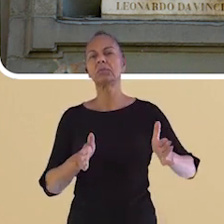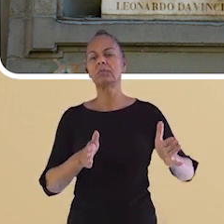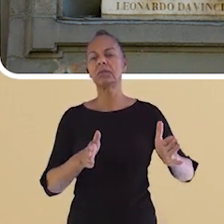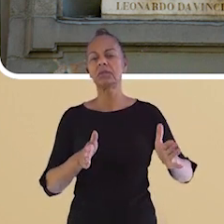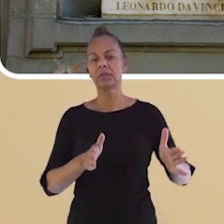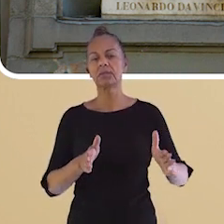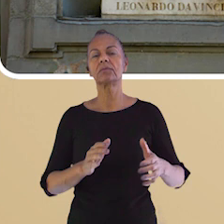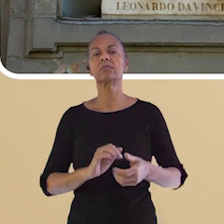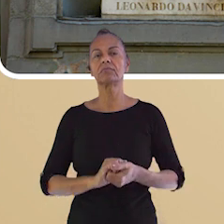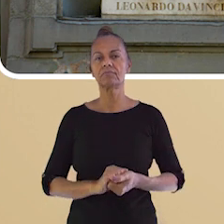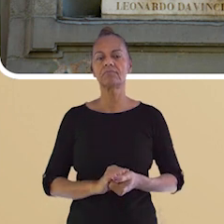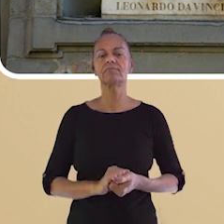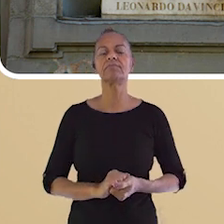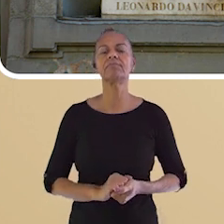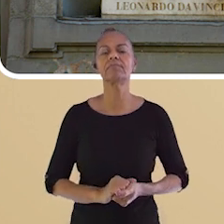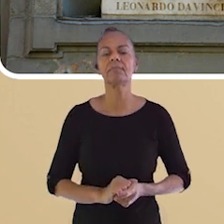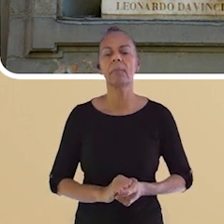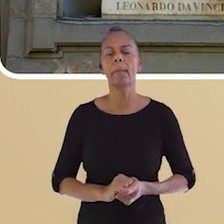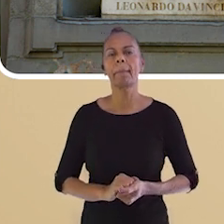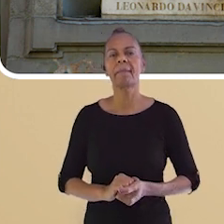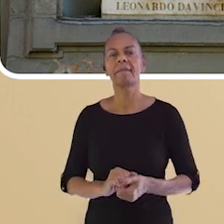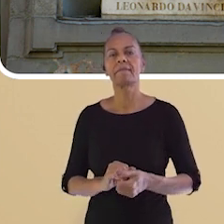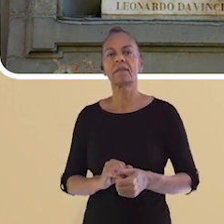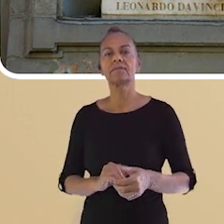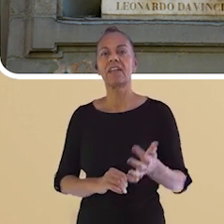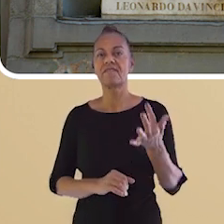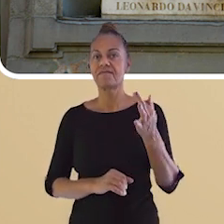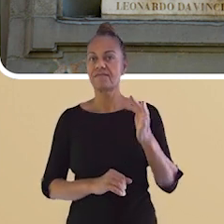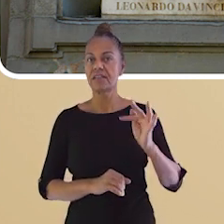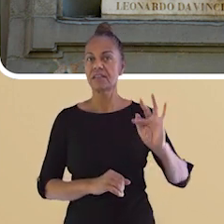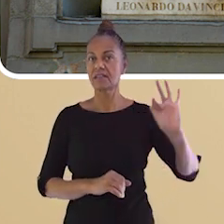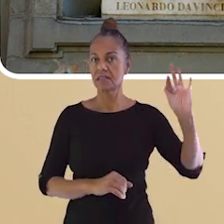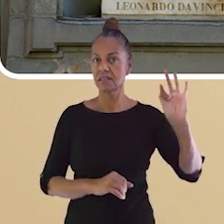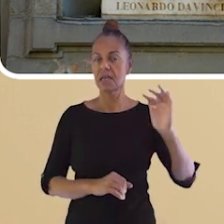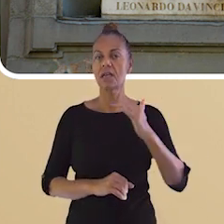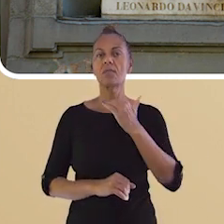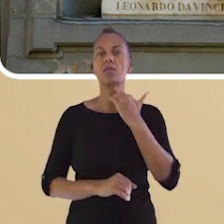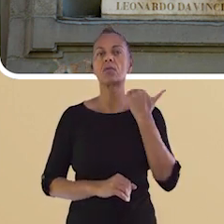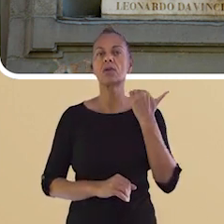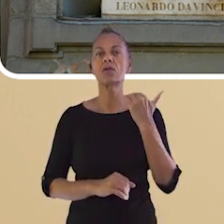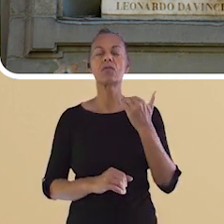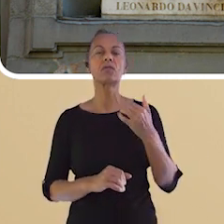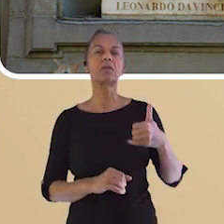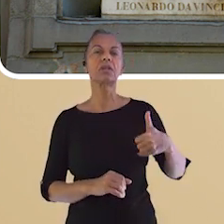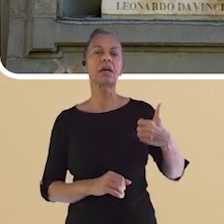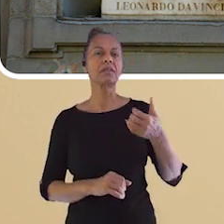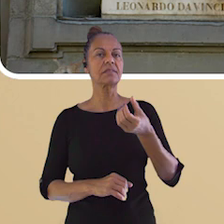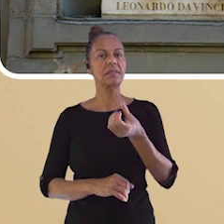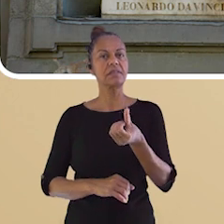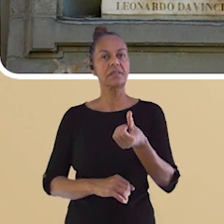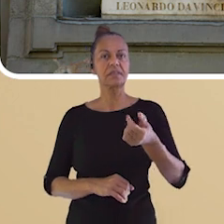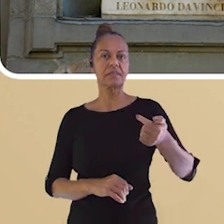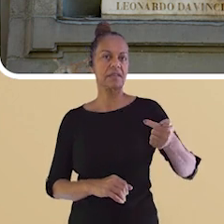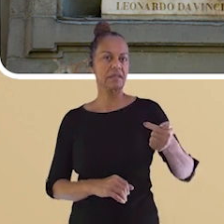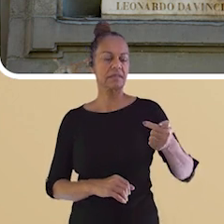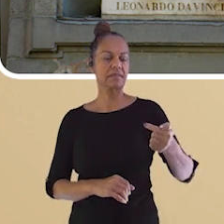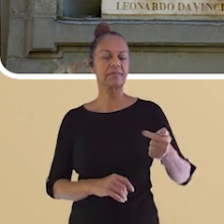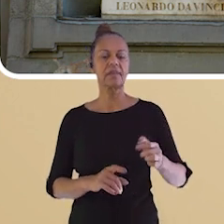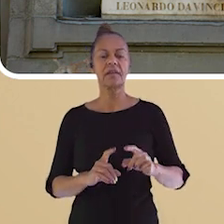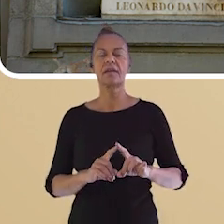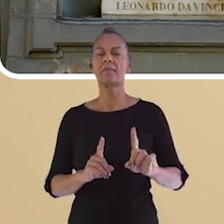de 1452 na Itália e morreu em 2 de maio de 1519 na França, com 67